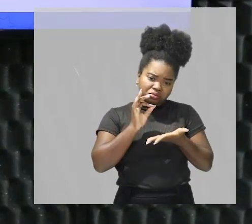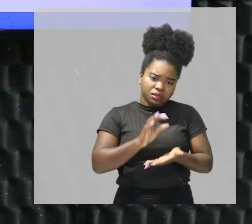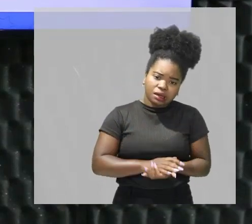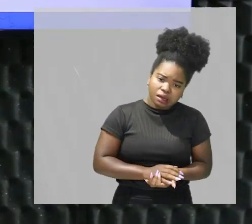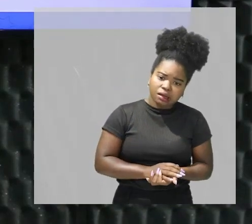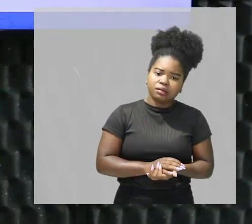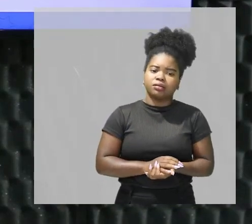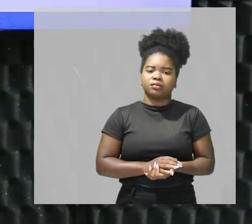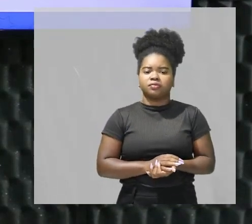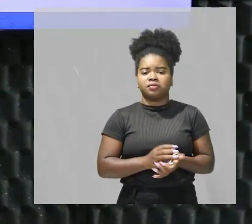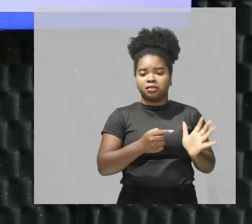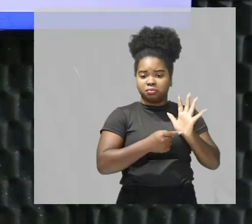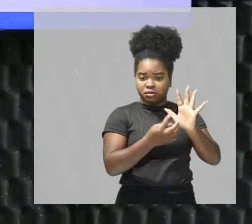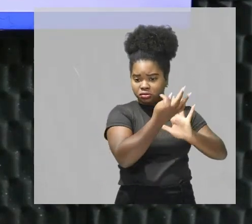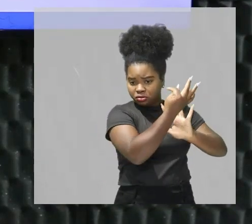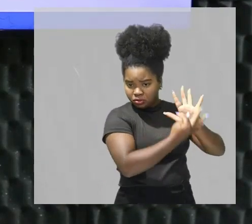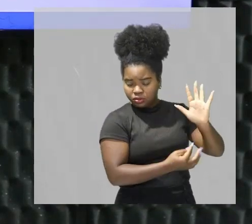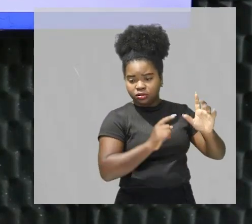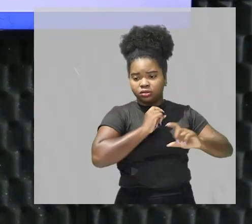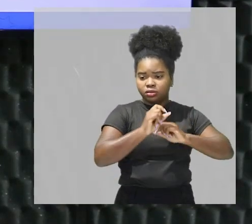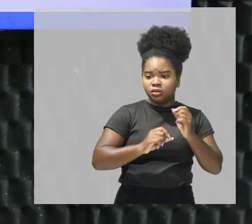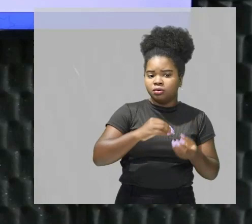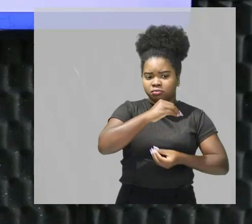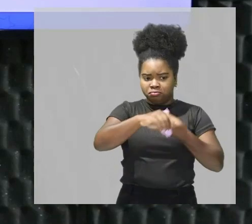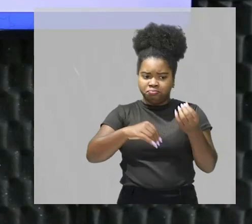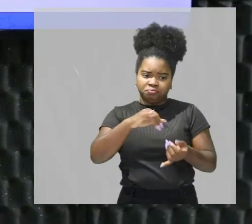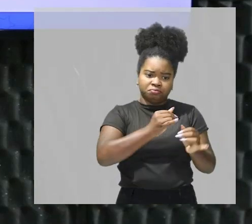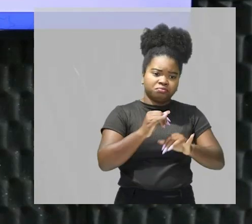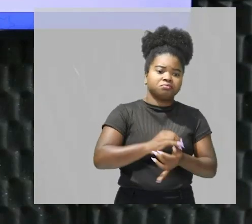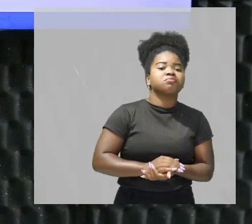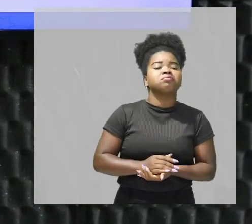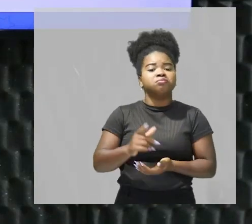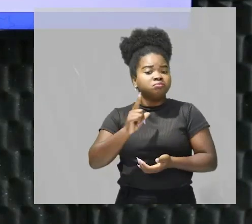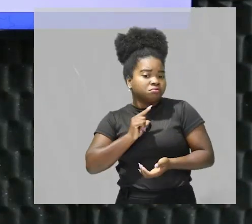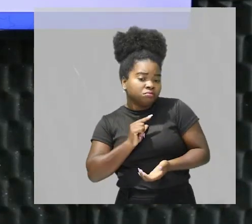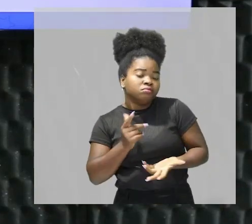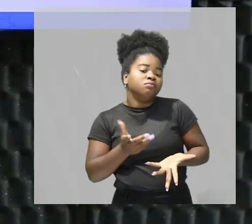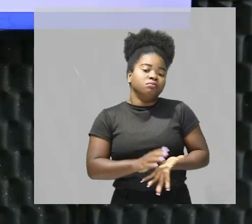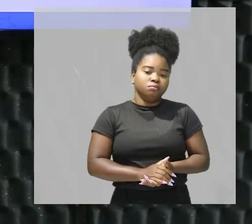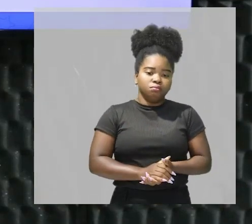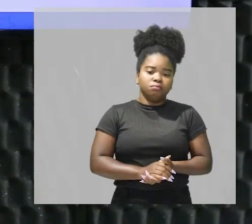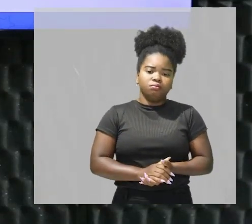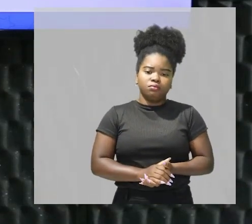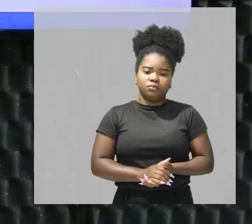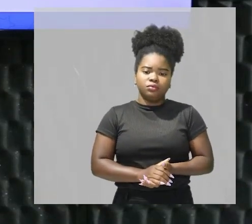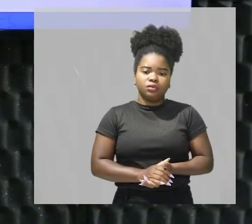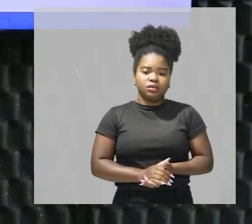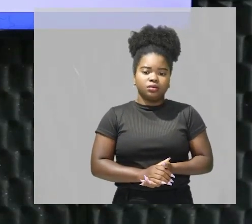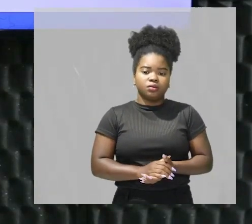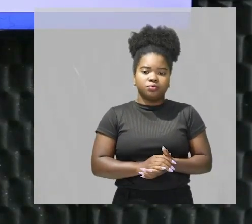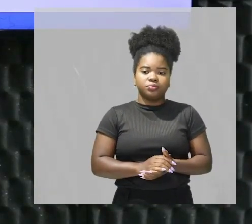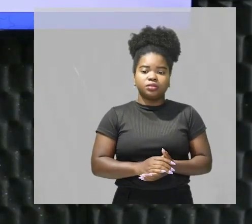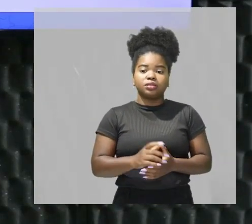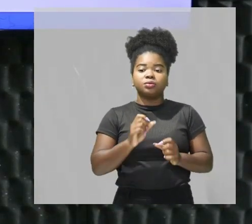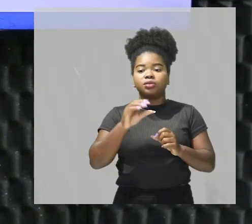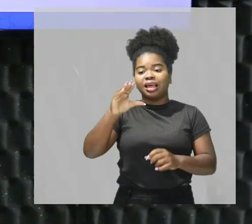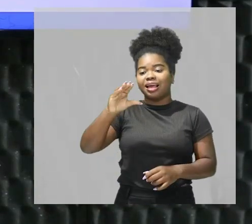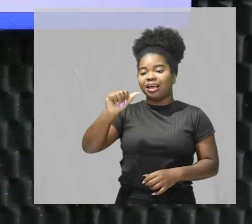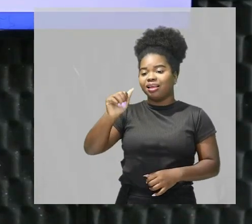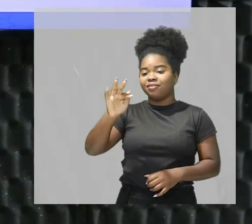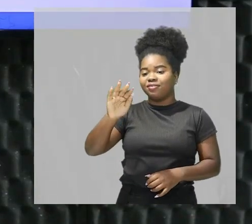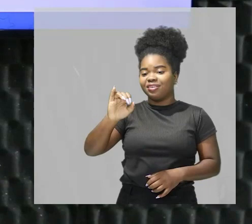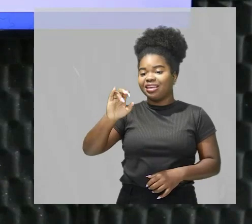substâncias solúveis nele contidas, dentre as quais destaca-se a cafeína,